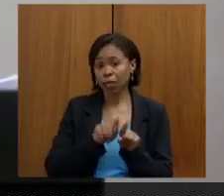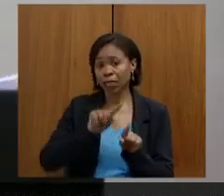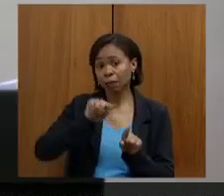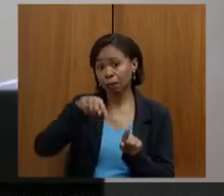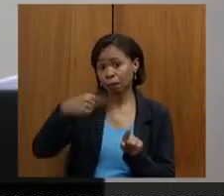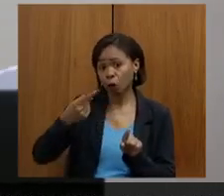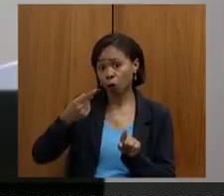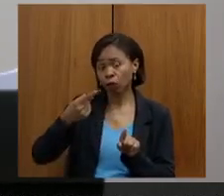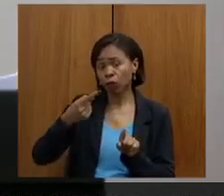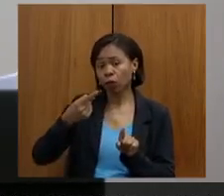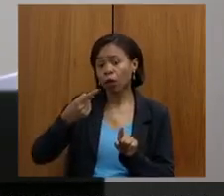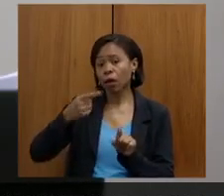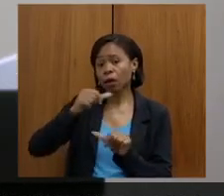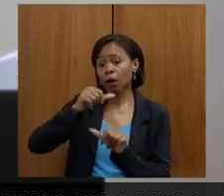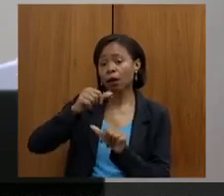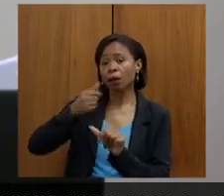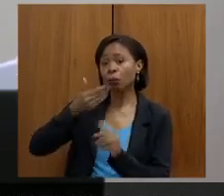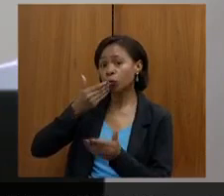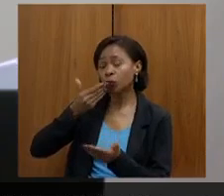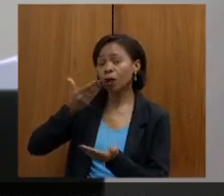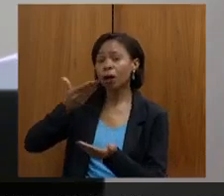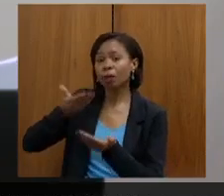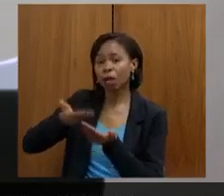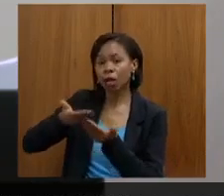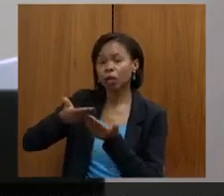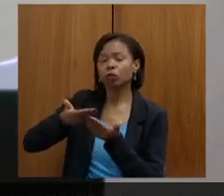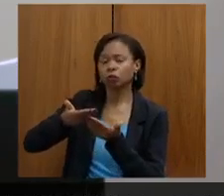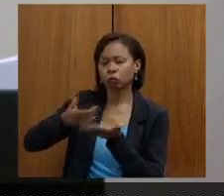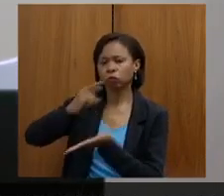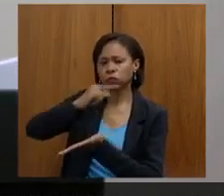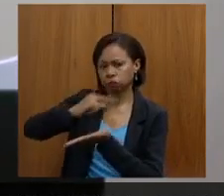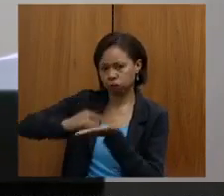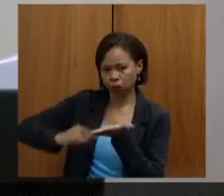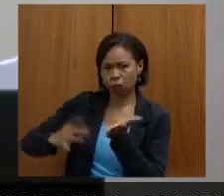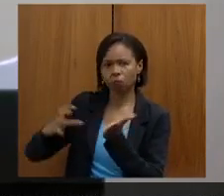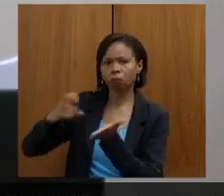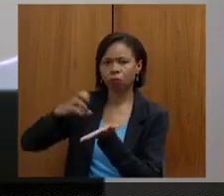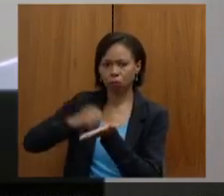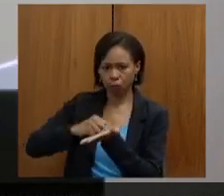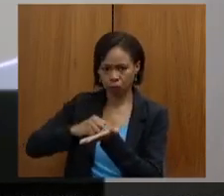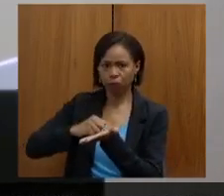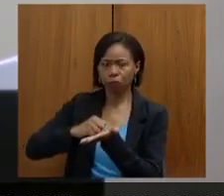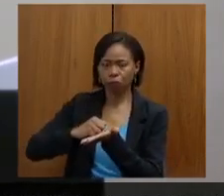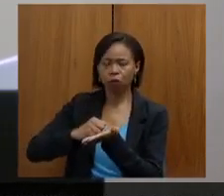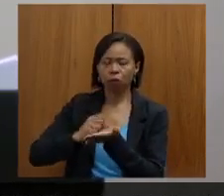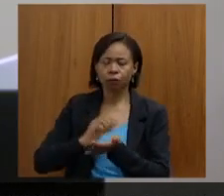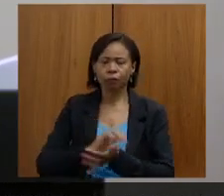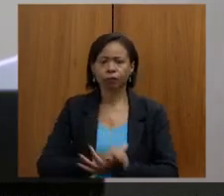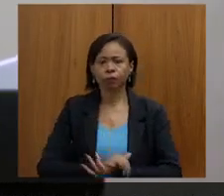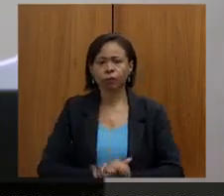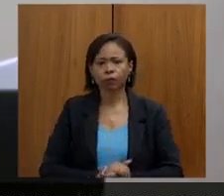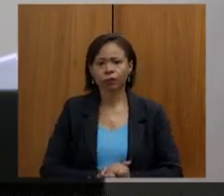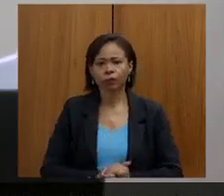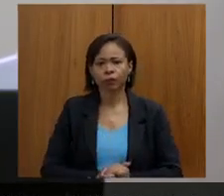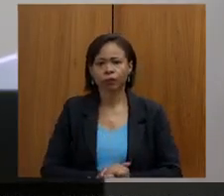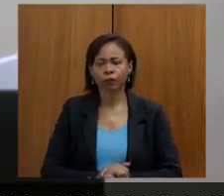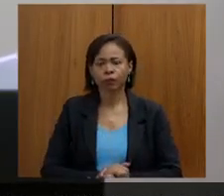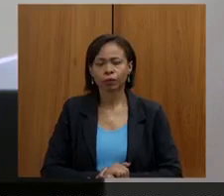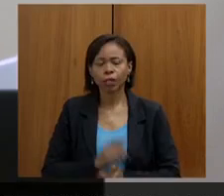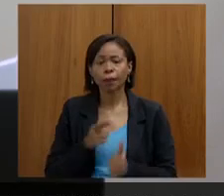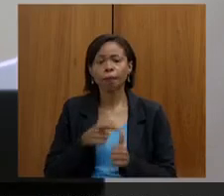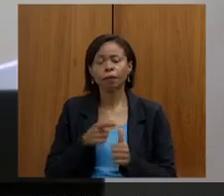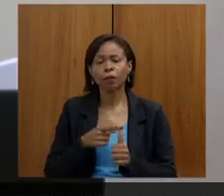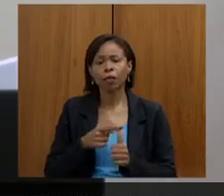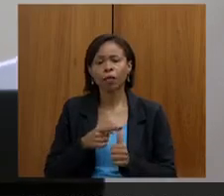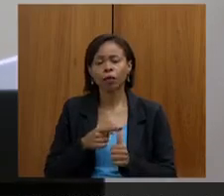requerimento para que o assunto fique formalmente registrado através da Assembleia fiscaliza é a primeira